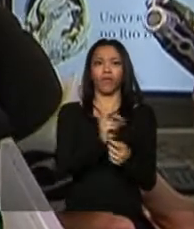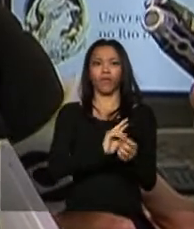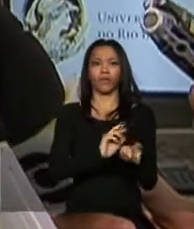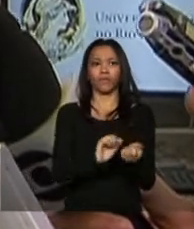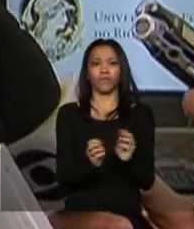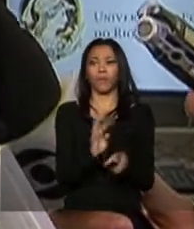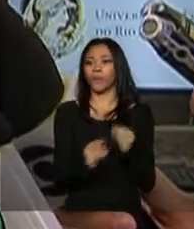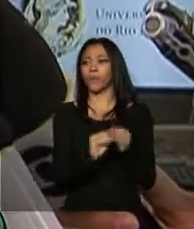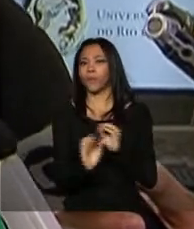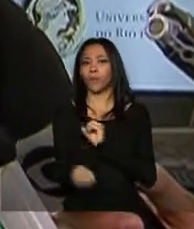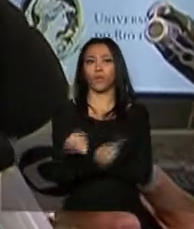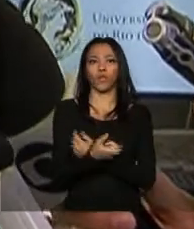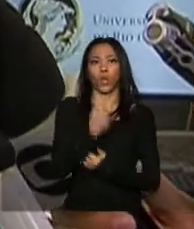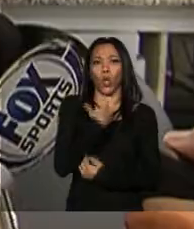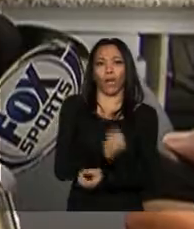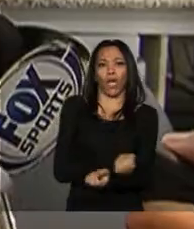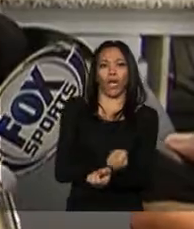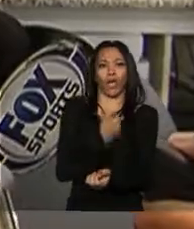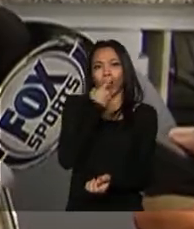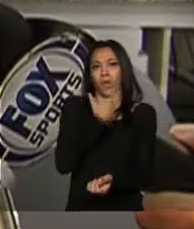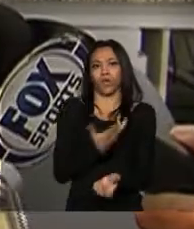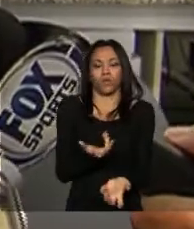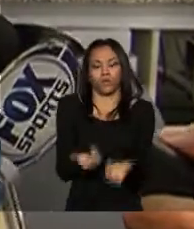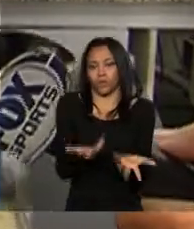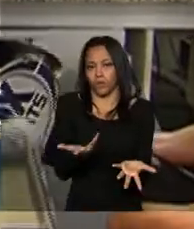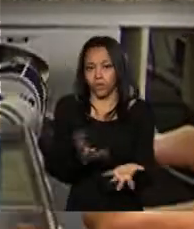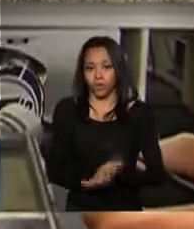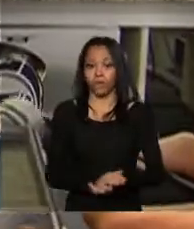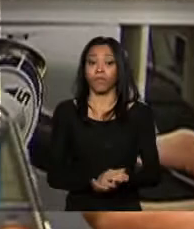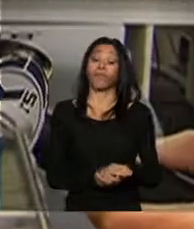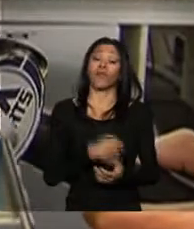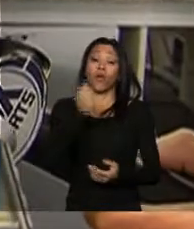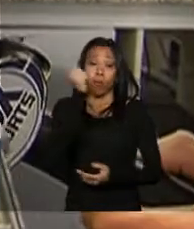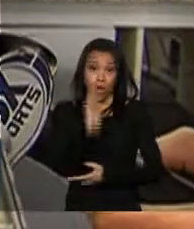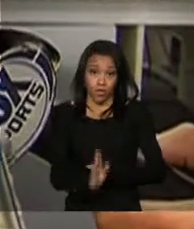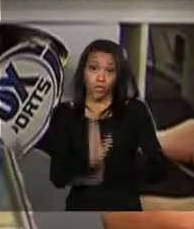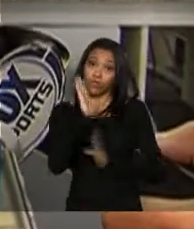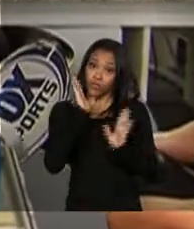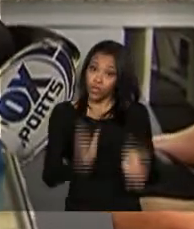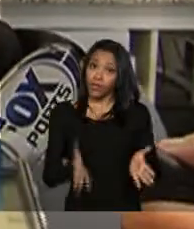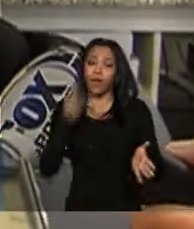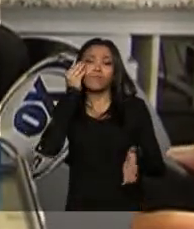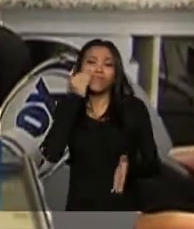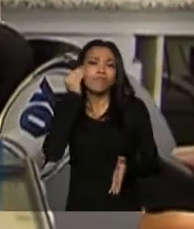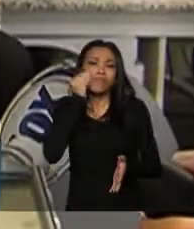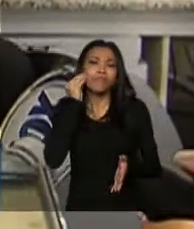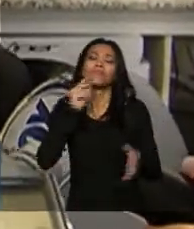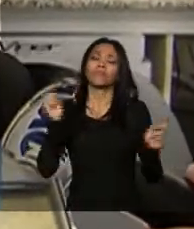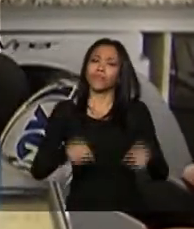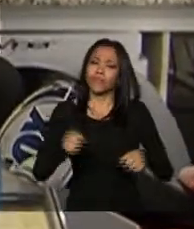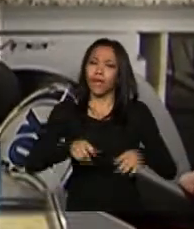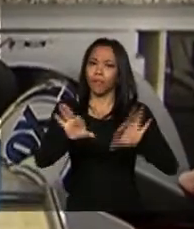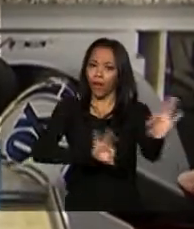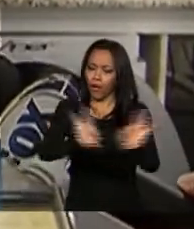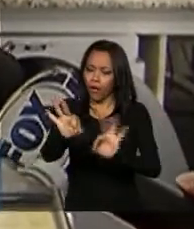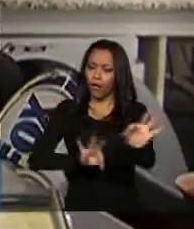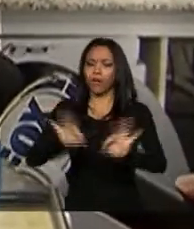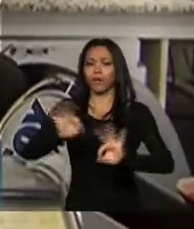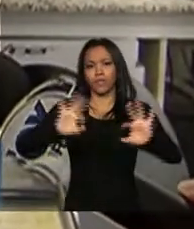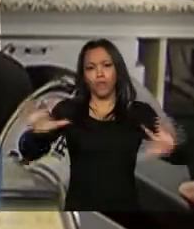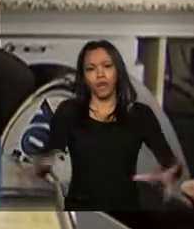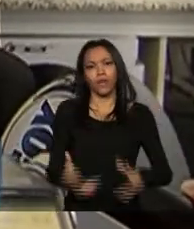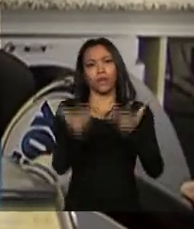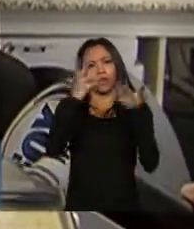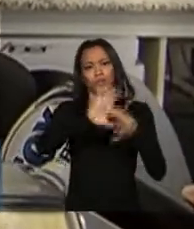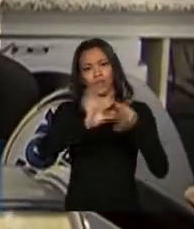os torcedores, os fãs do esporte. A gente amadureceu, o Brasil tem condições hoje de sediar grandes eventos e a